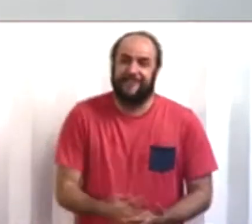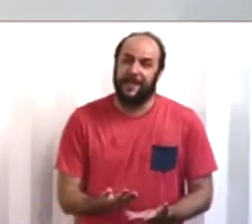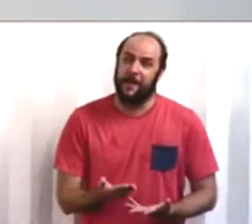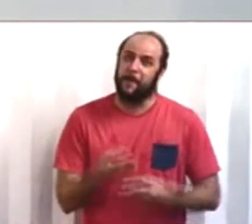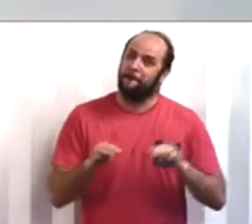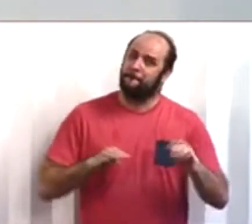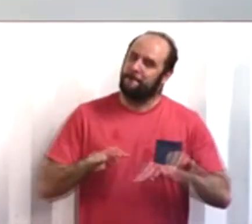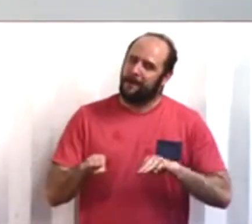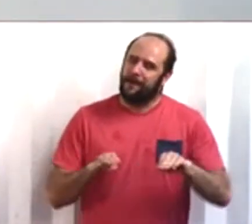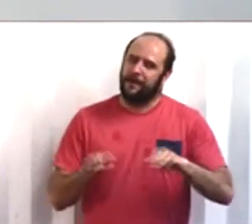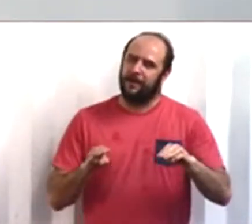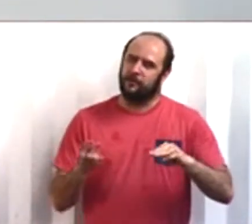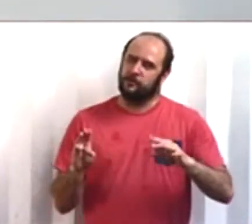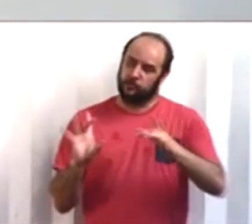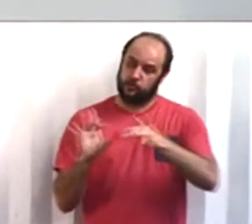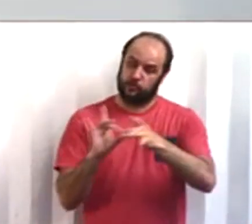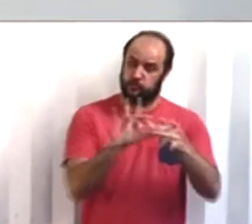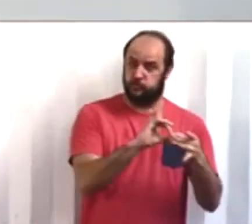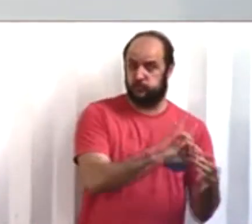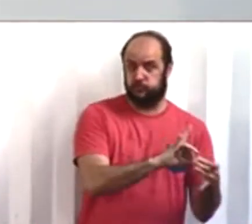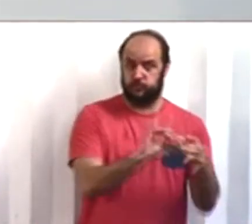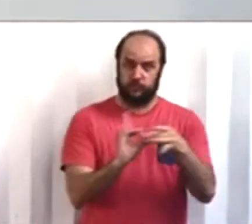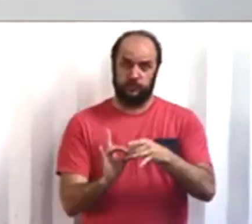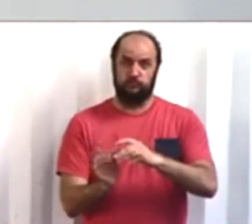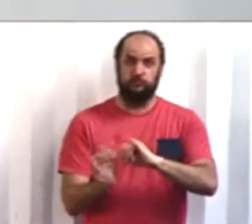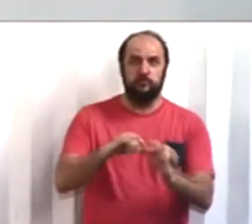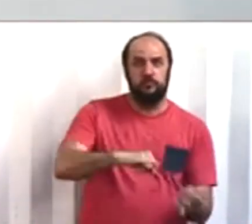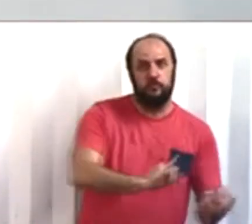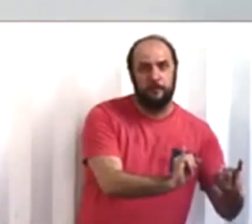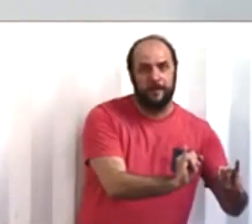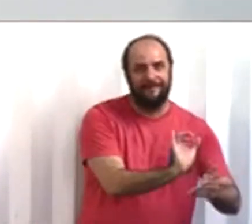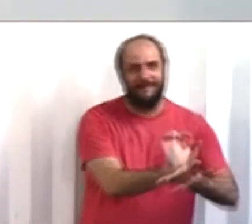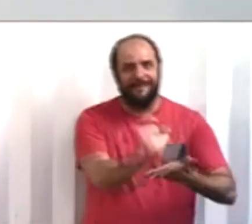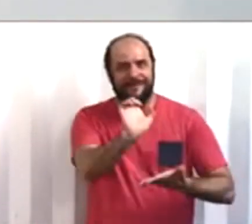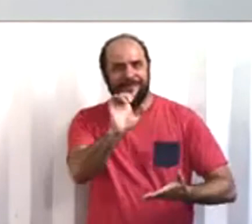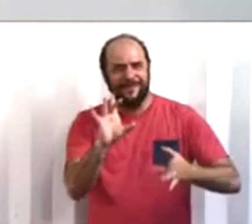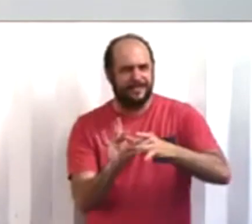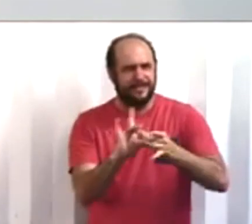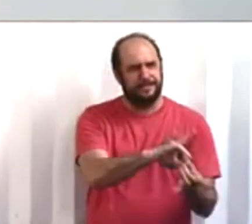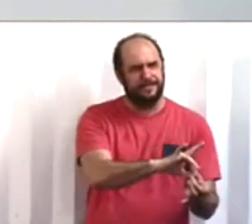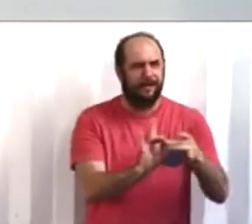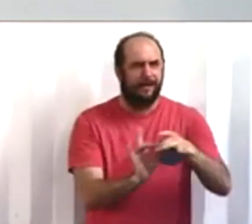Marcos relaciona João Batista a Elias,